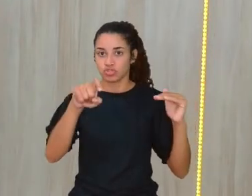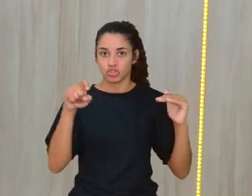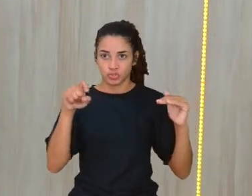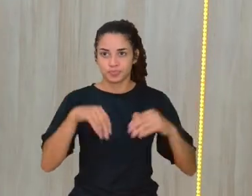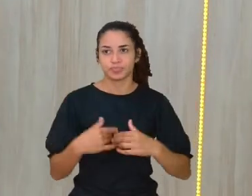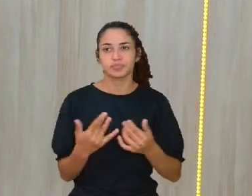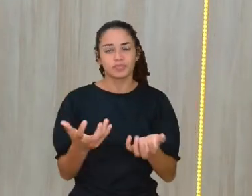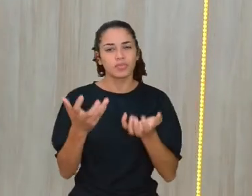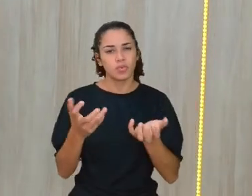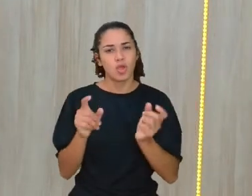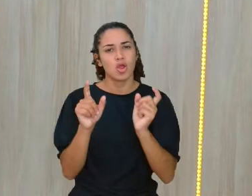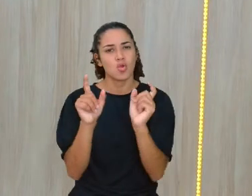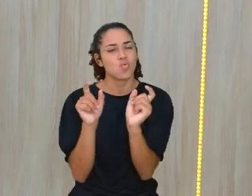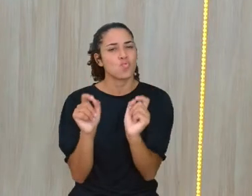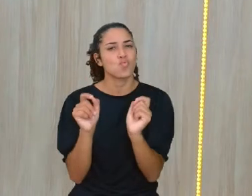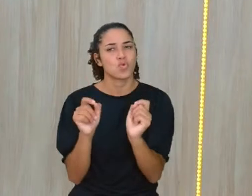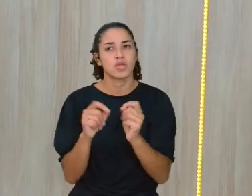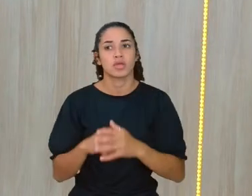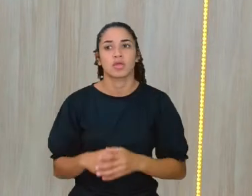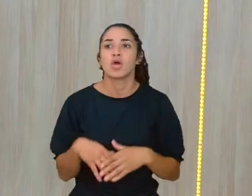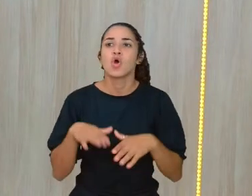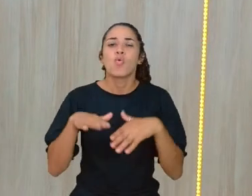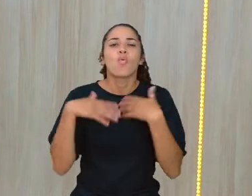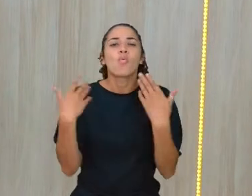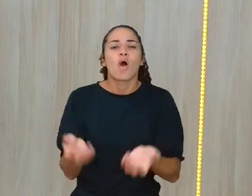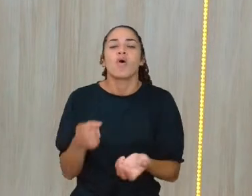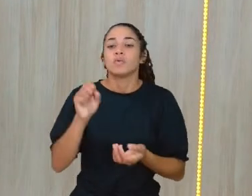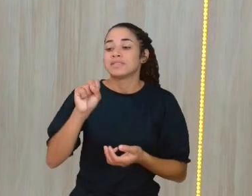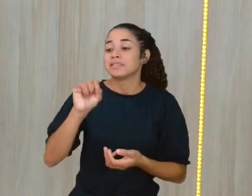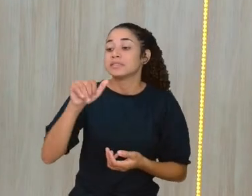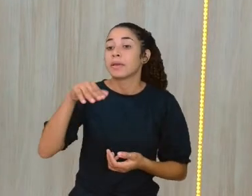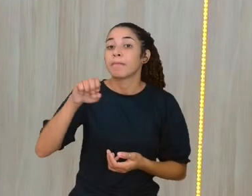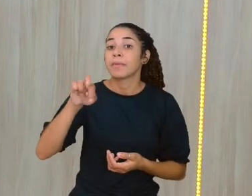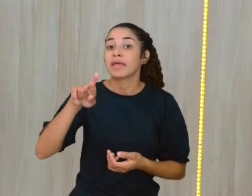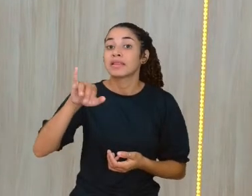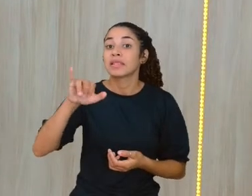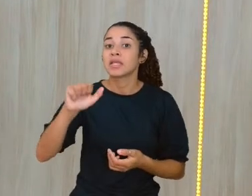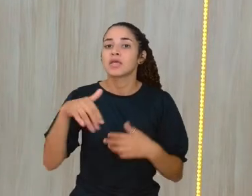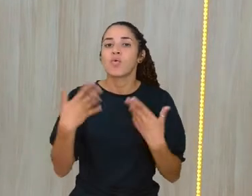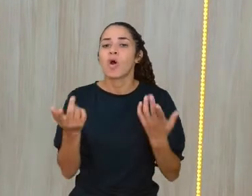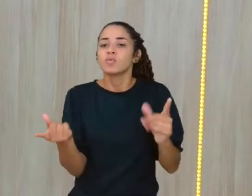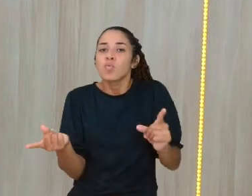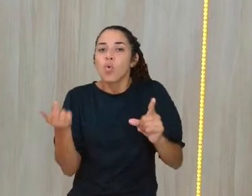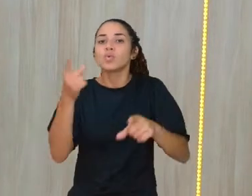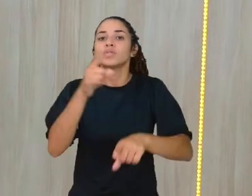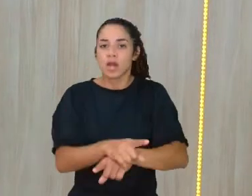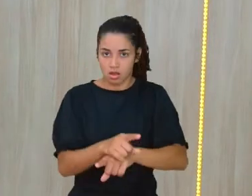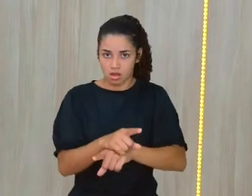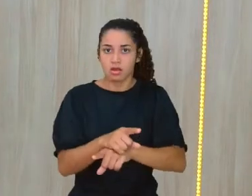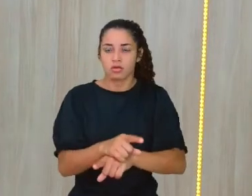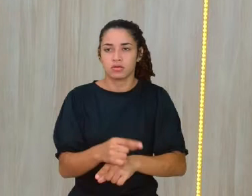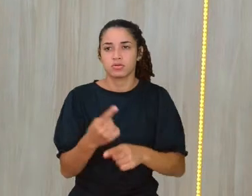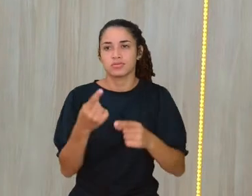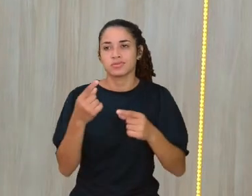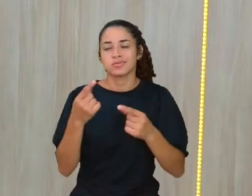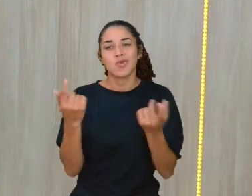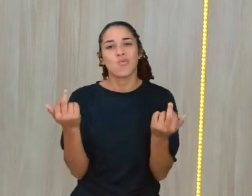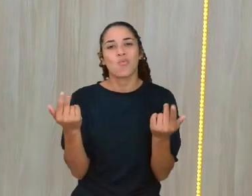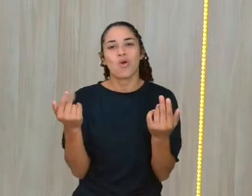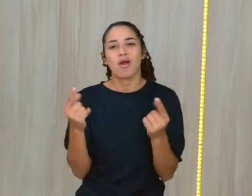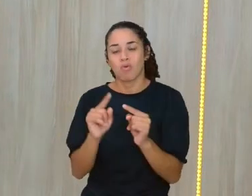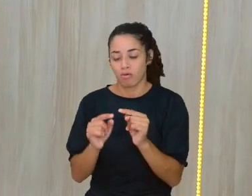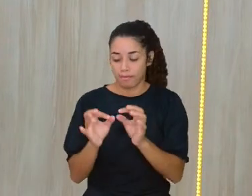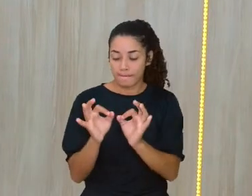quero? Qual o simétrico deste ponto? Este. Porque esta distância